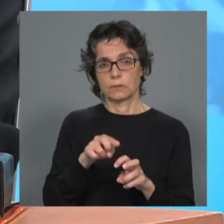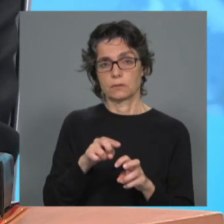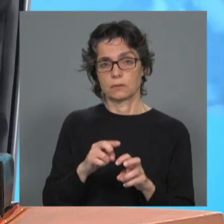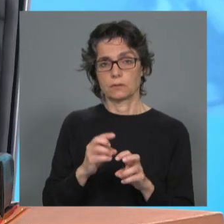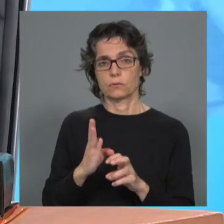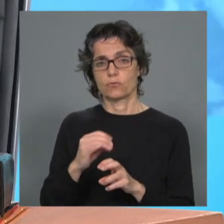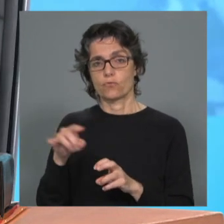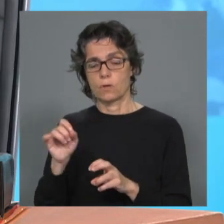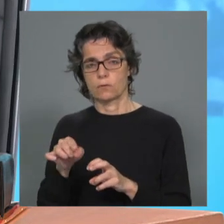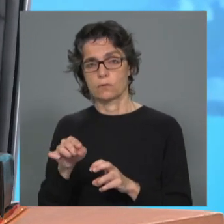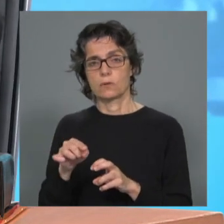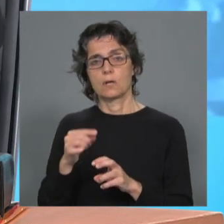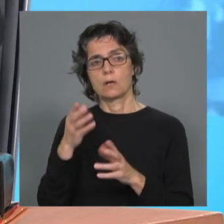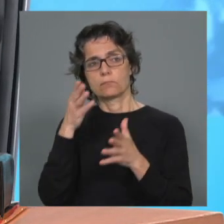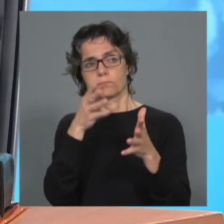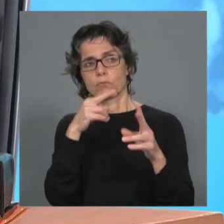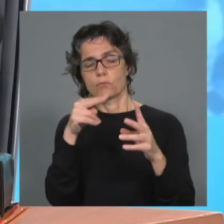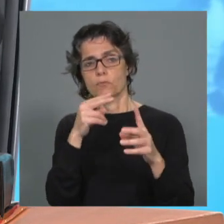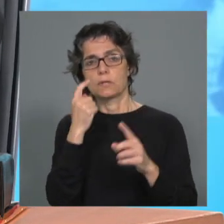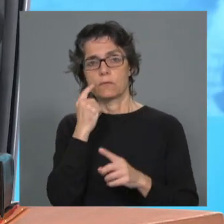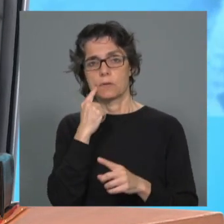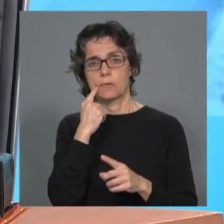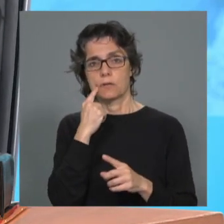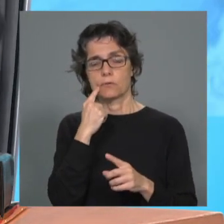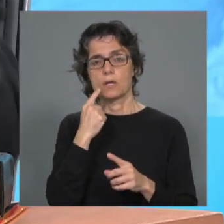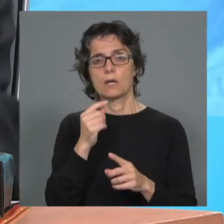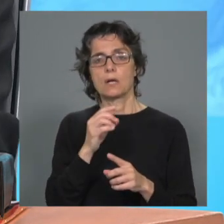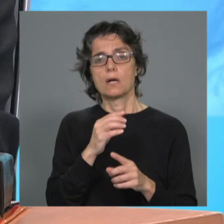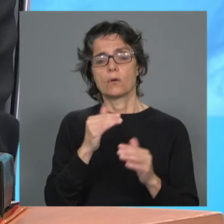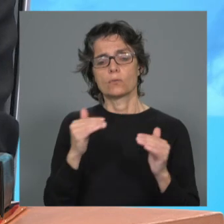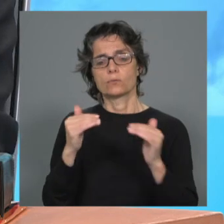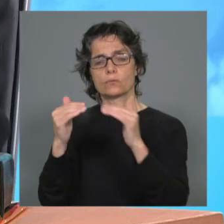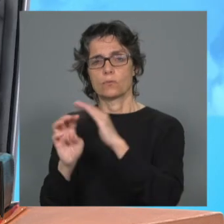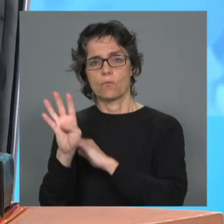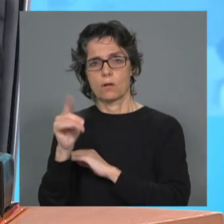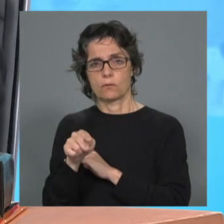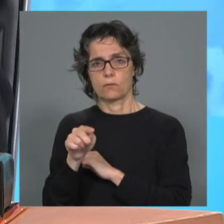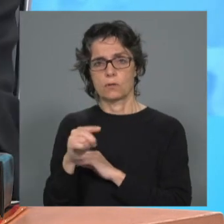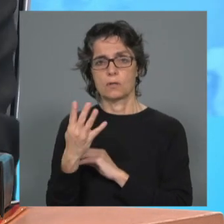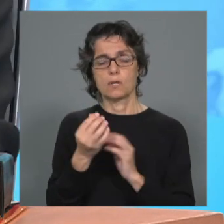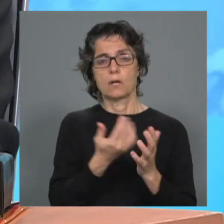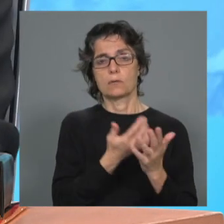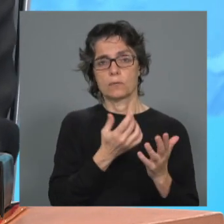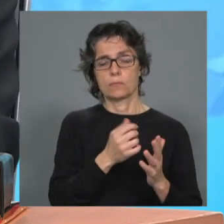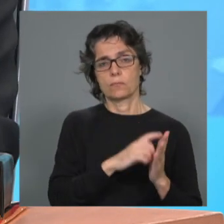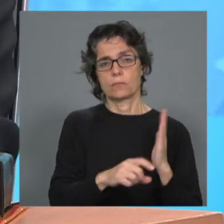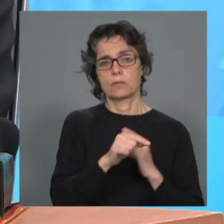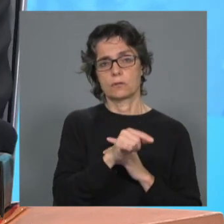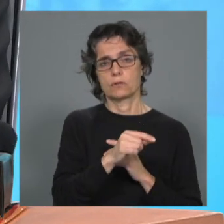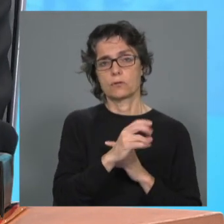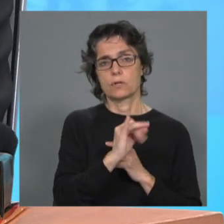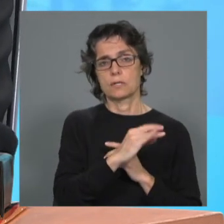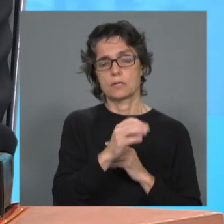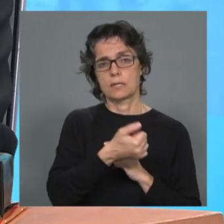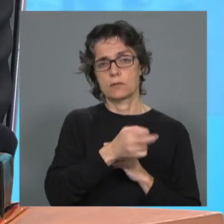orientados para a Páscoa em 4 passos. O impacto de Isaías 53, a